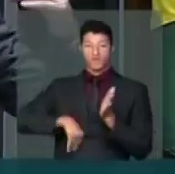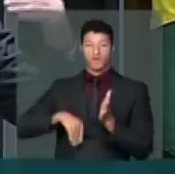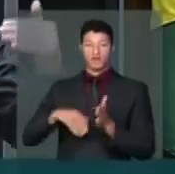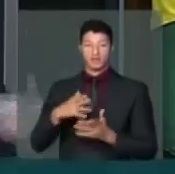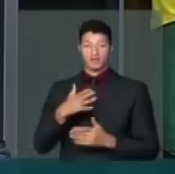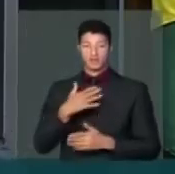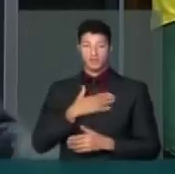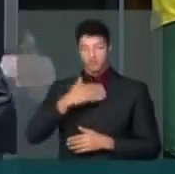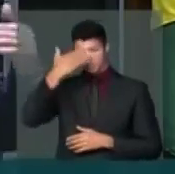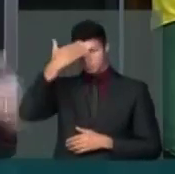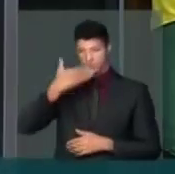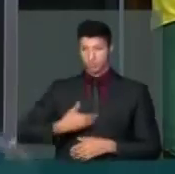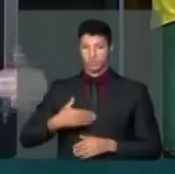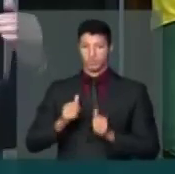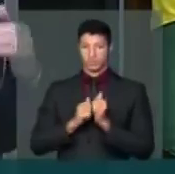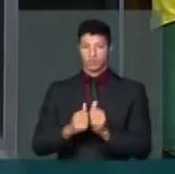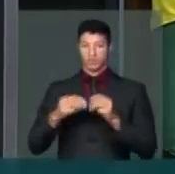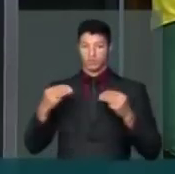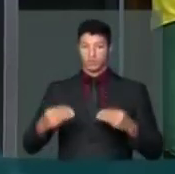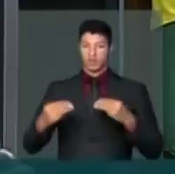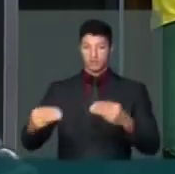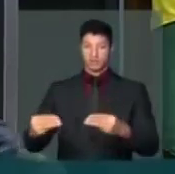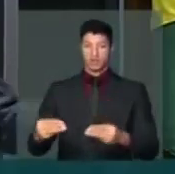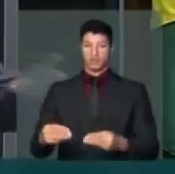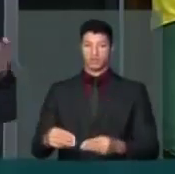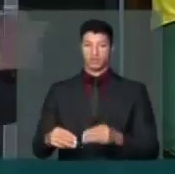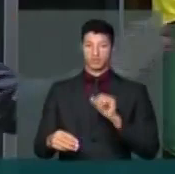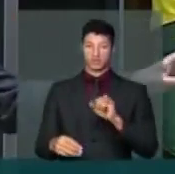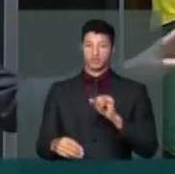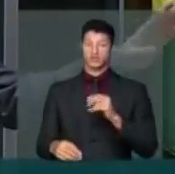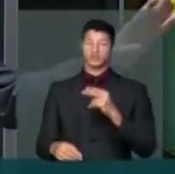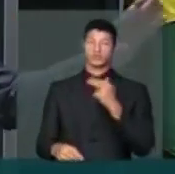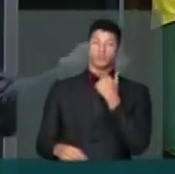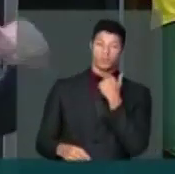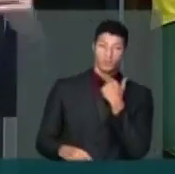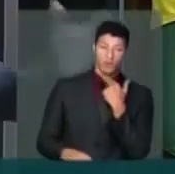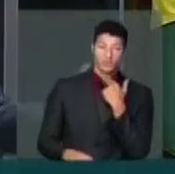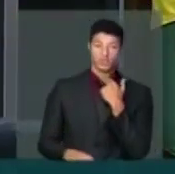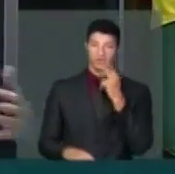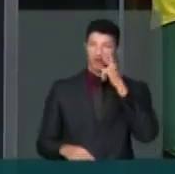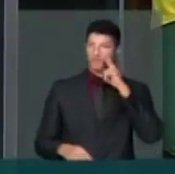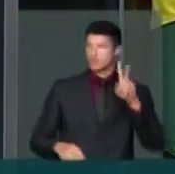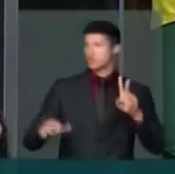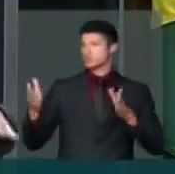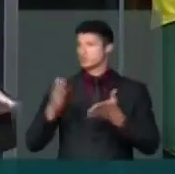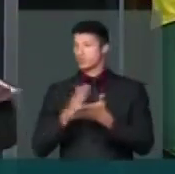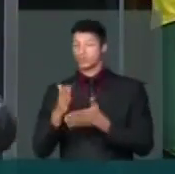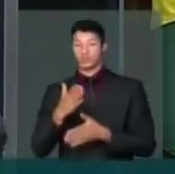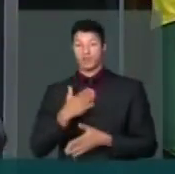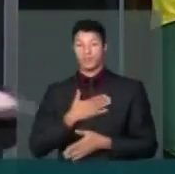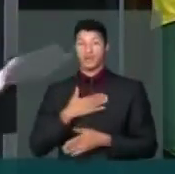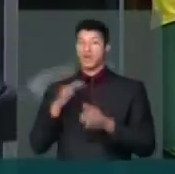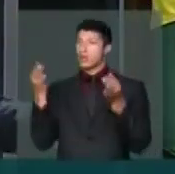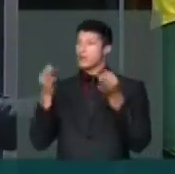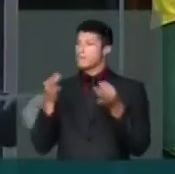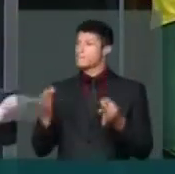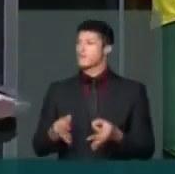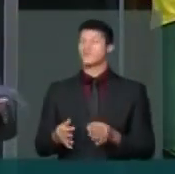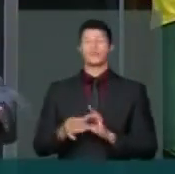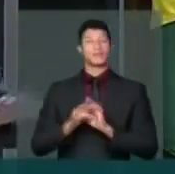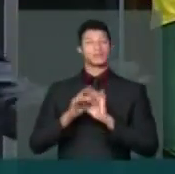da postura da conduta de ministério. Se isso não pode, na visão de alguns, na minha é